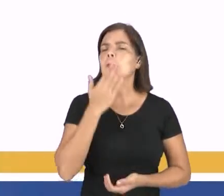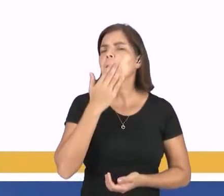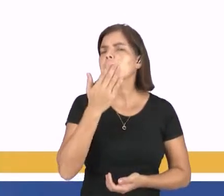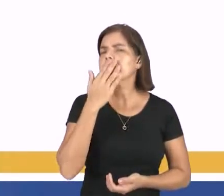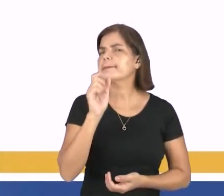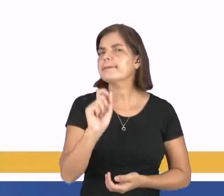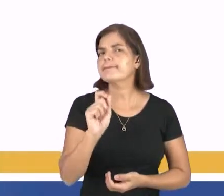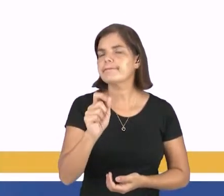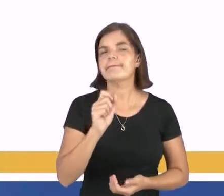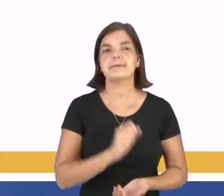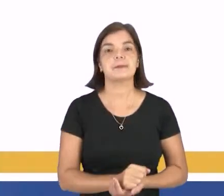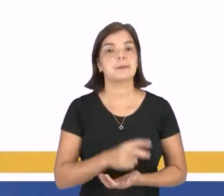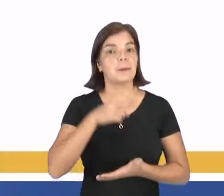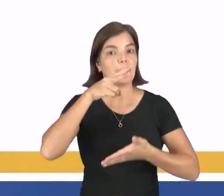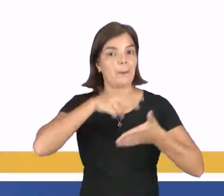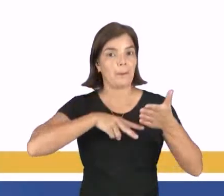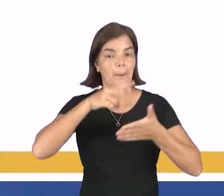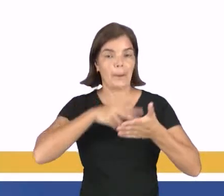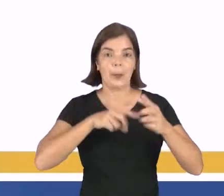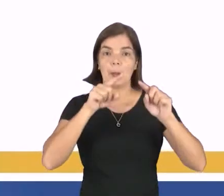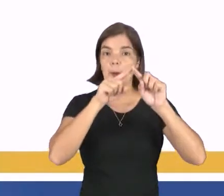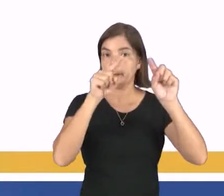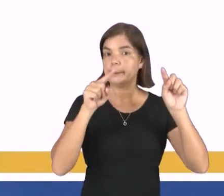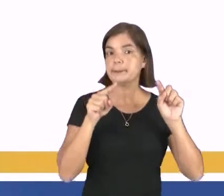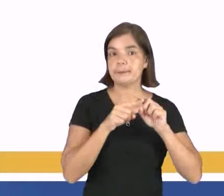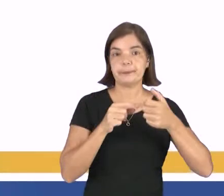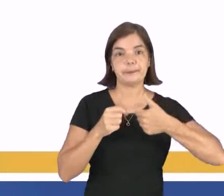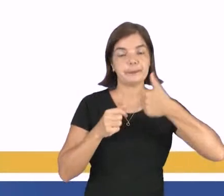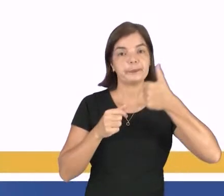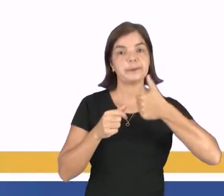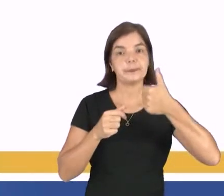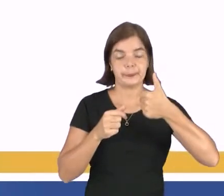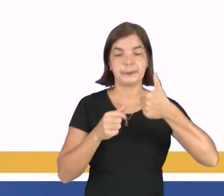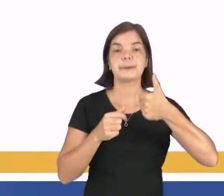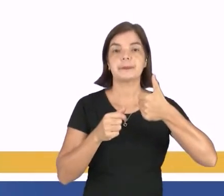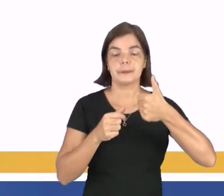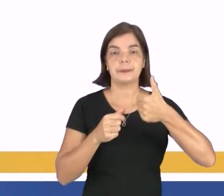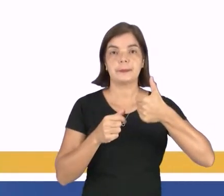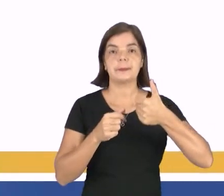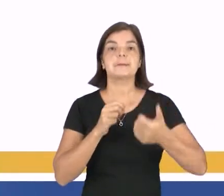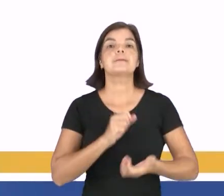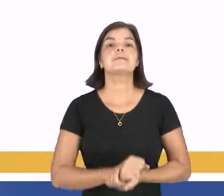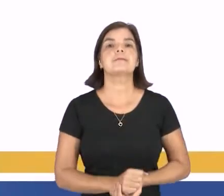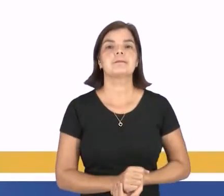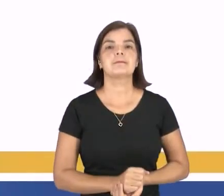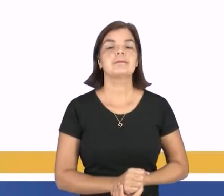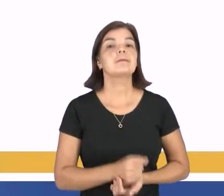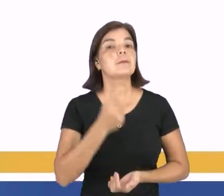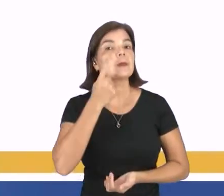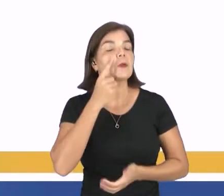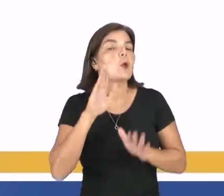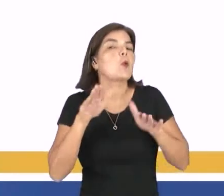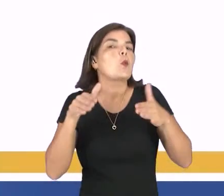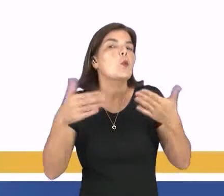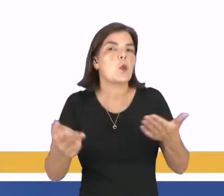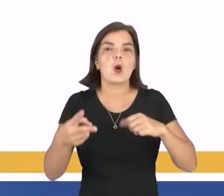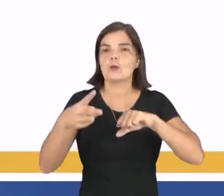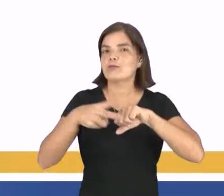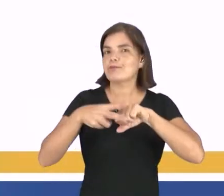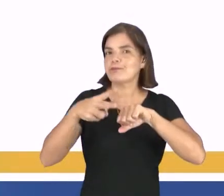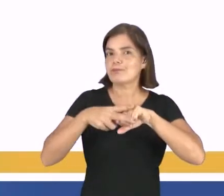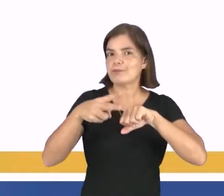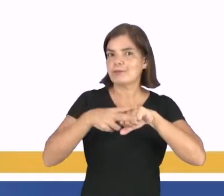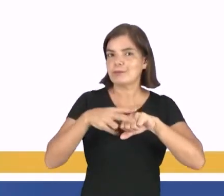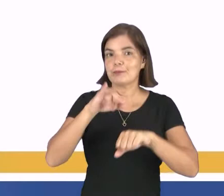questão Releia o primeiro balão Zinho do primeiro quadrinho da Tira e identifique o verbo no modo